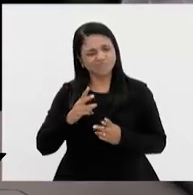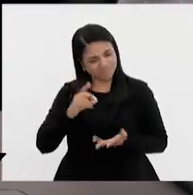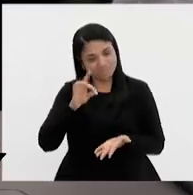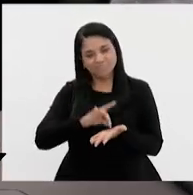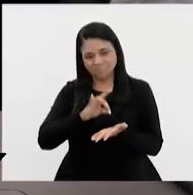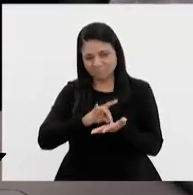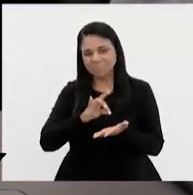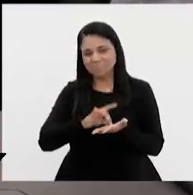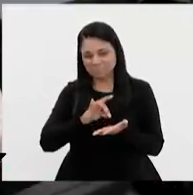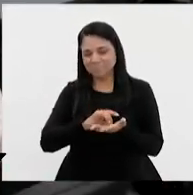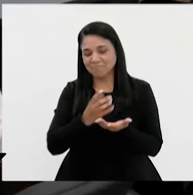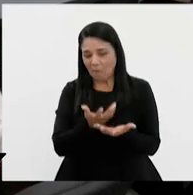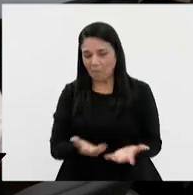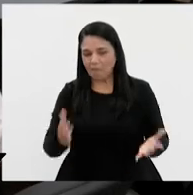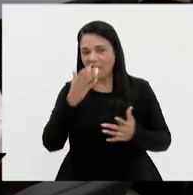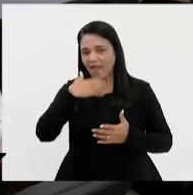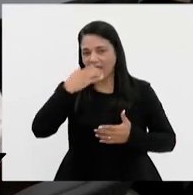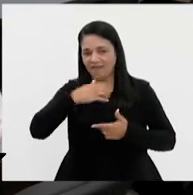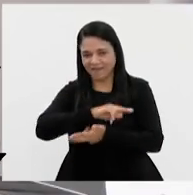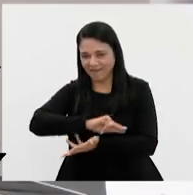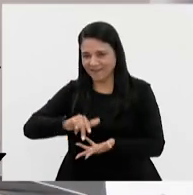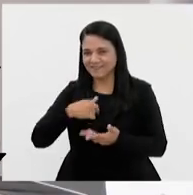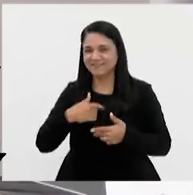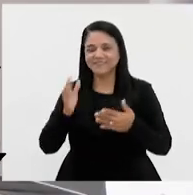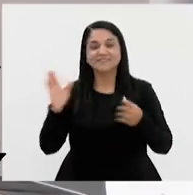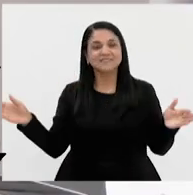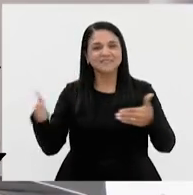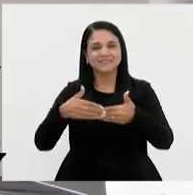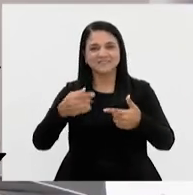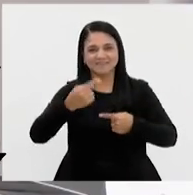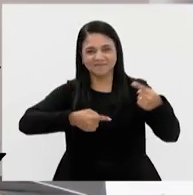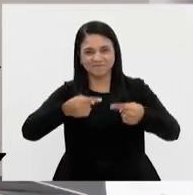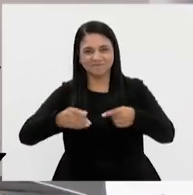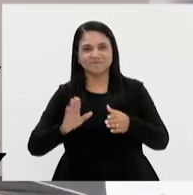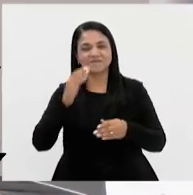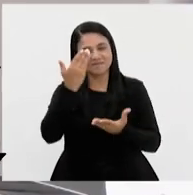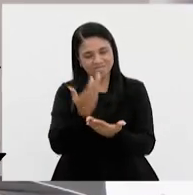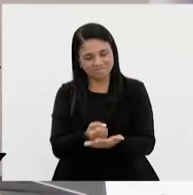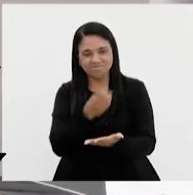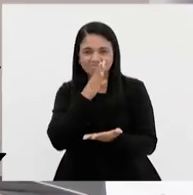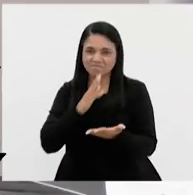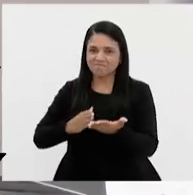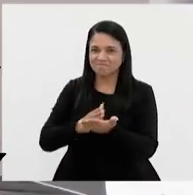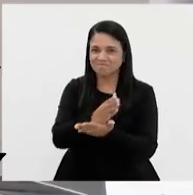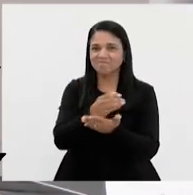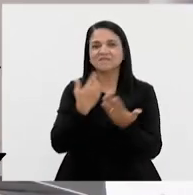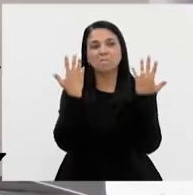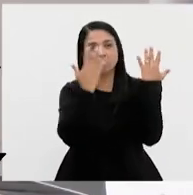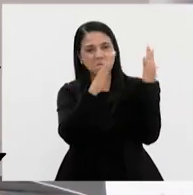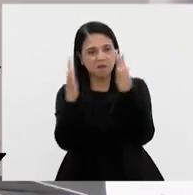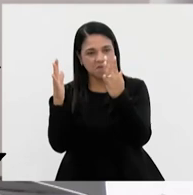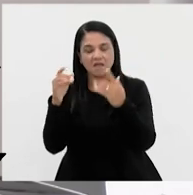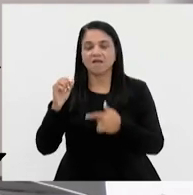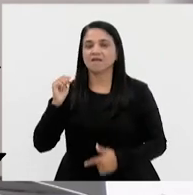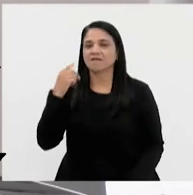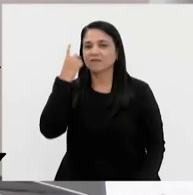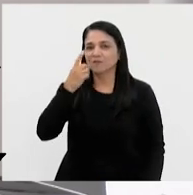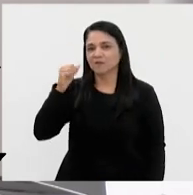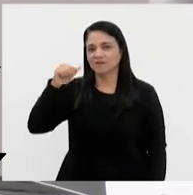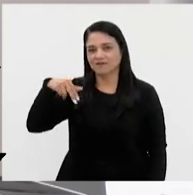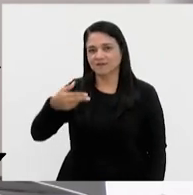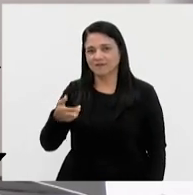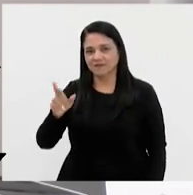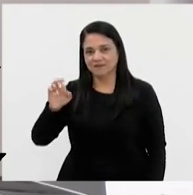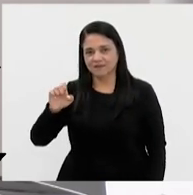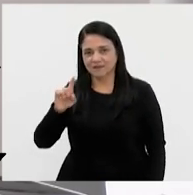lá. Encerrada a discussão, em votação, senhores que aprovam permaneçam como estão, aprovado, parabenizar os autores aí, Andrezinho Siciliano e Renata Souza,